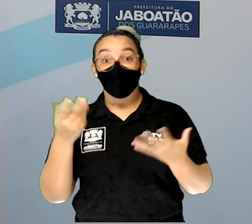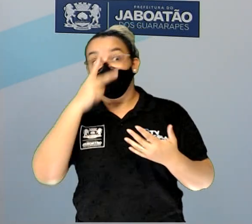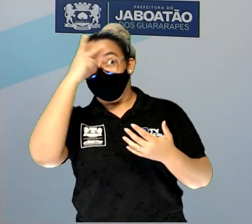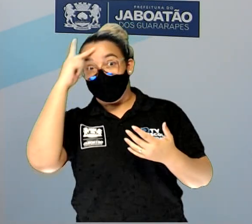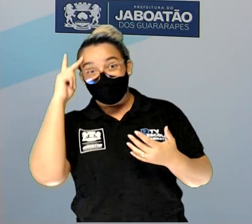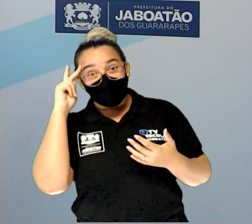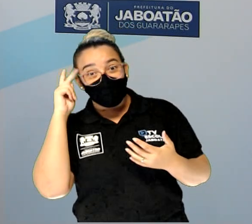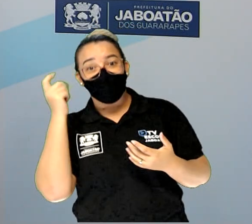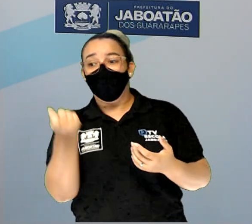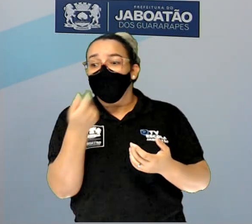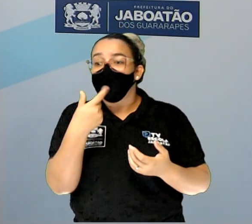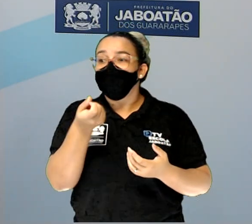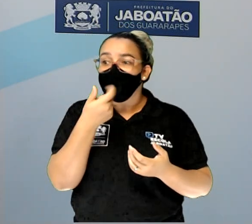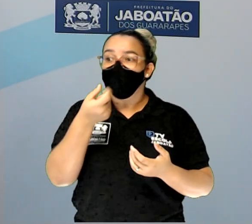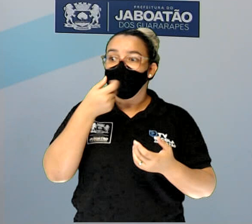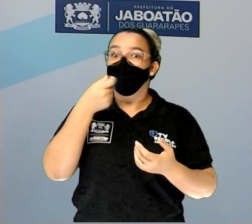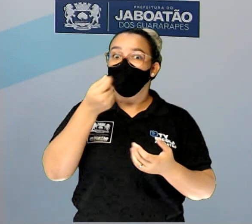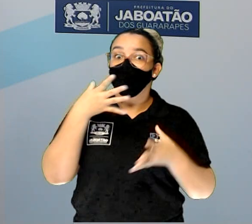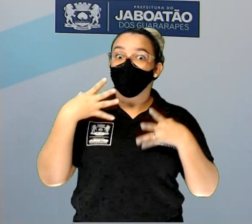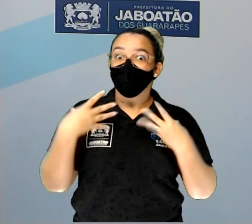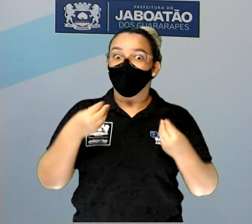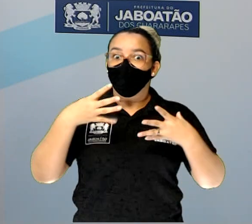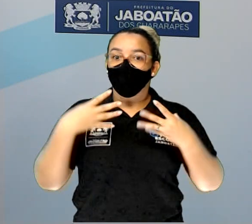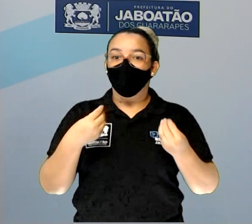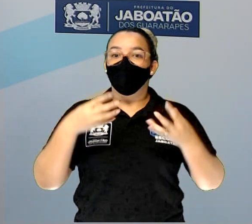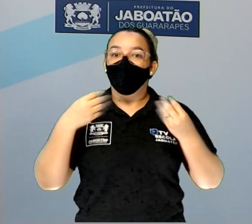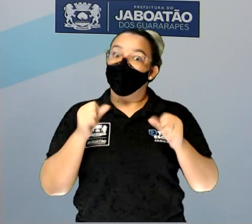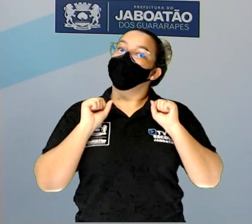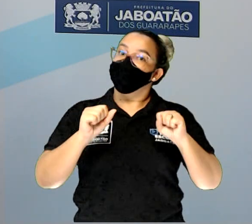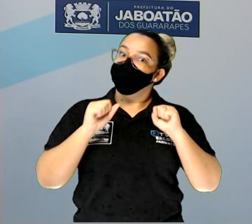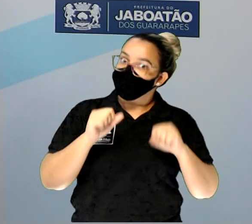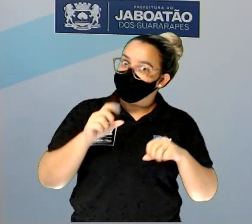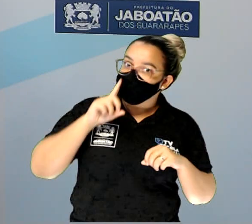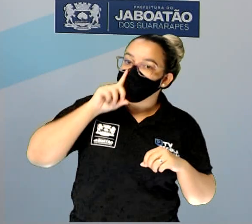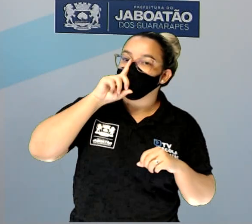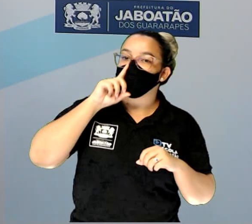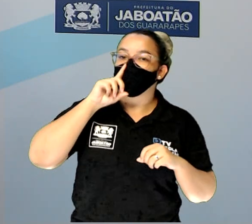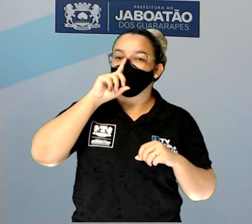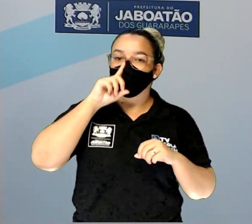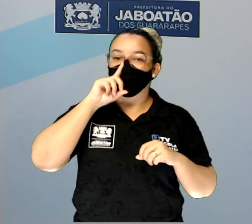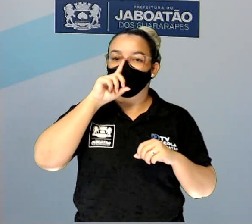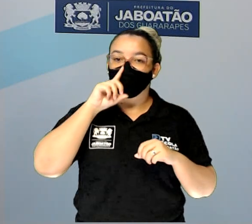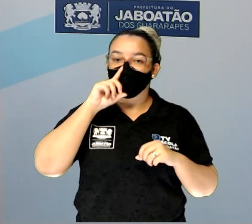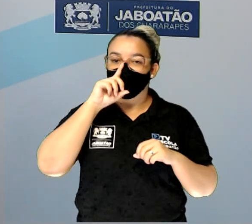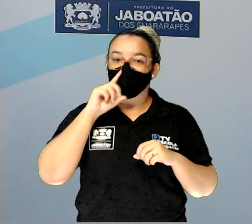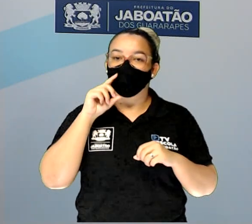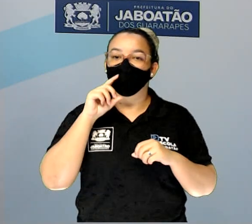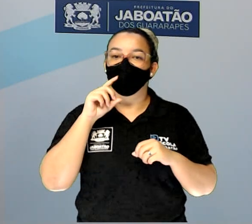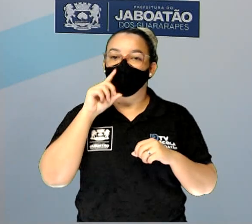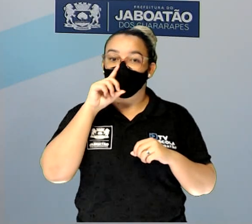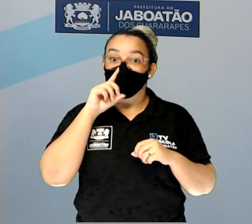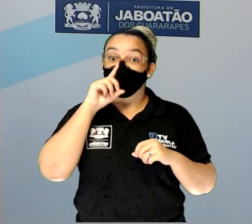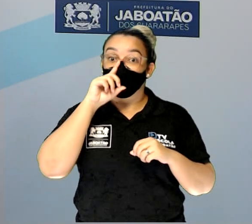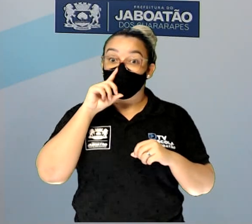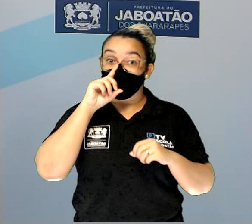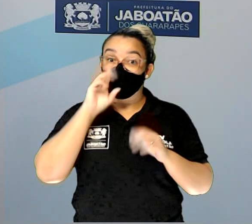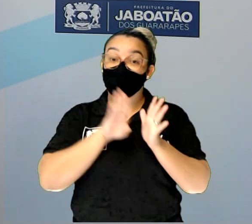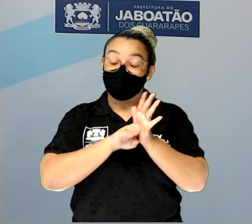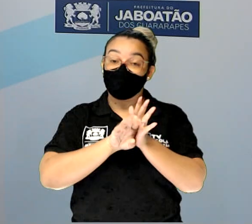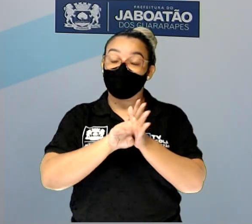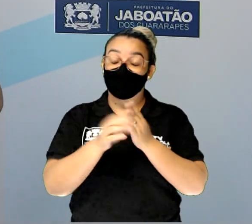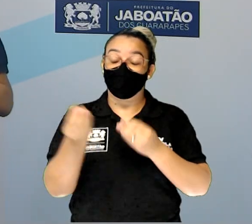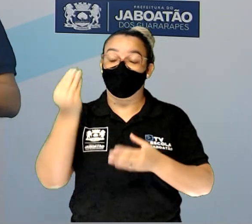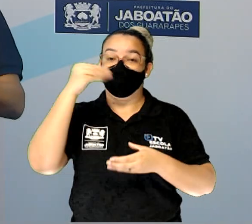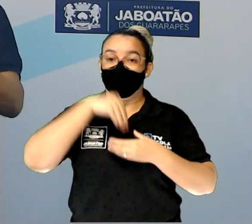muito antibiótico sem prescrição médica e de forma inadequada, será que isso vai modificar alguma coisa na bactéria que está atacando o nosso